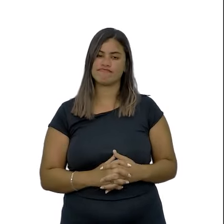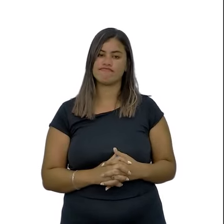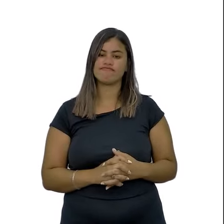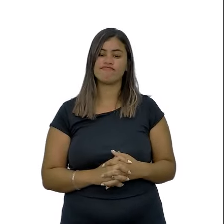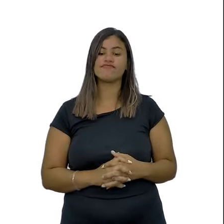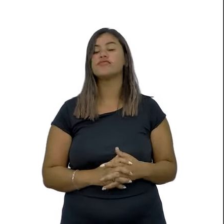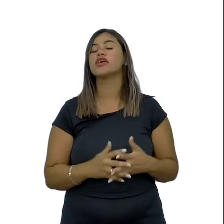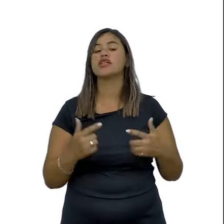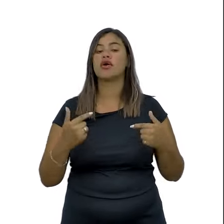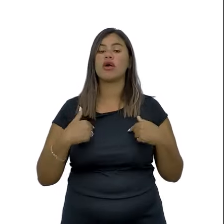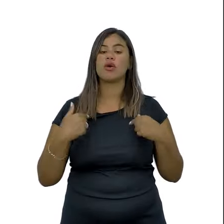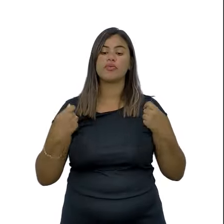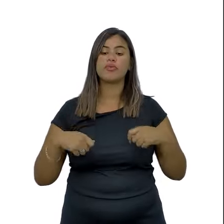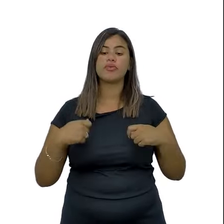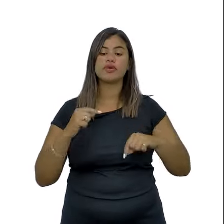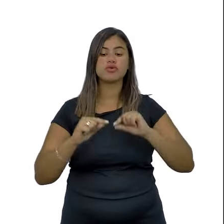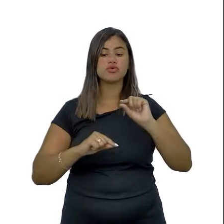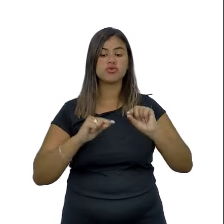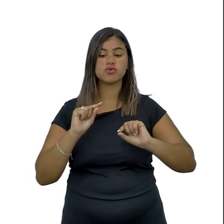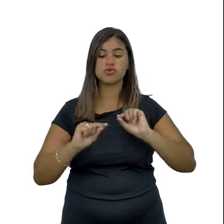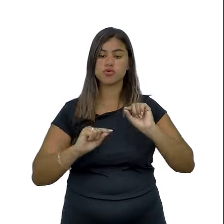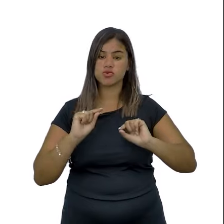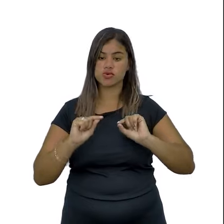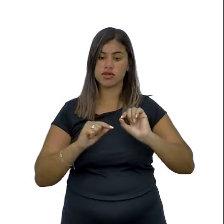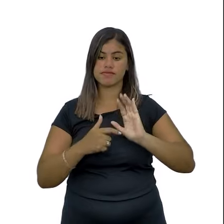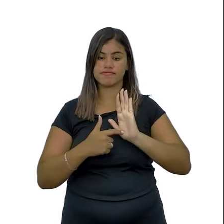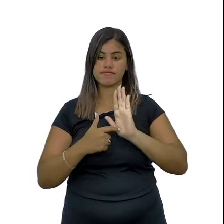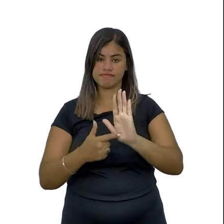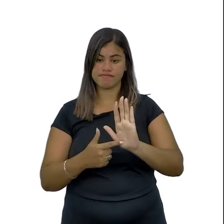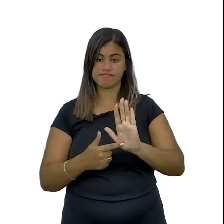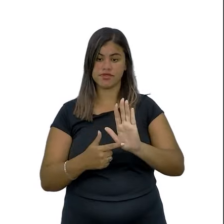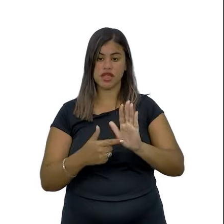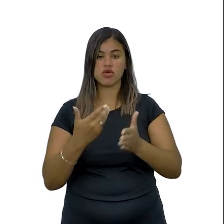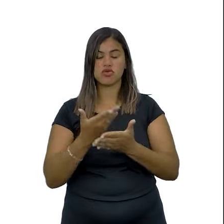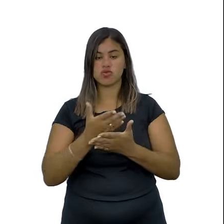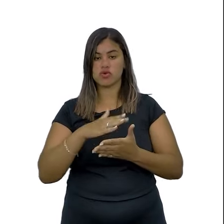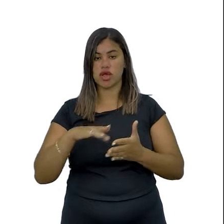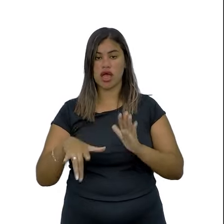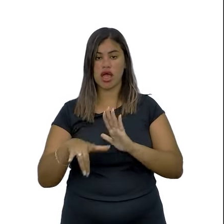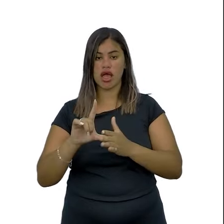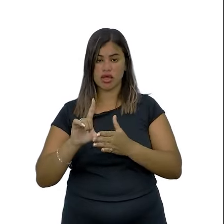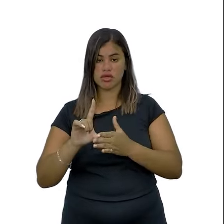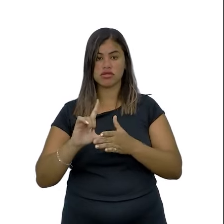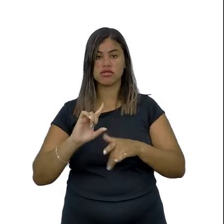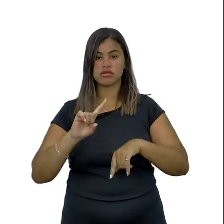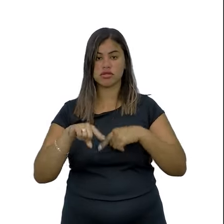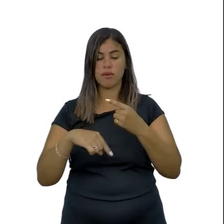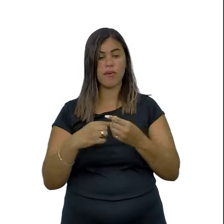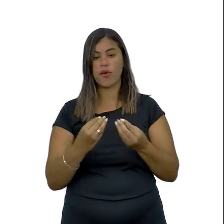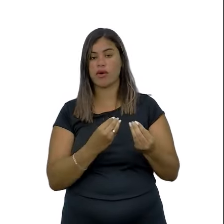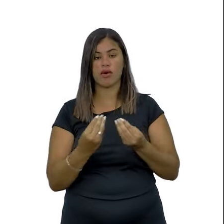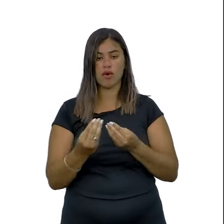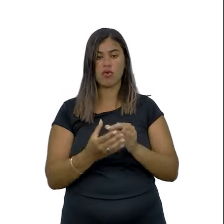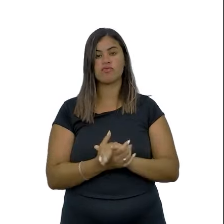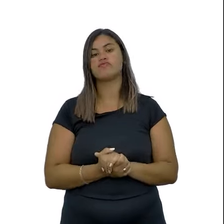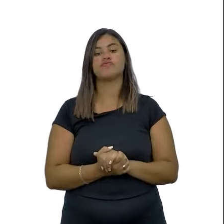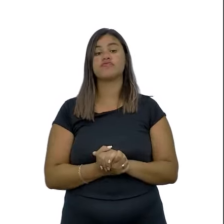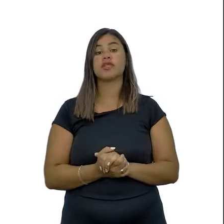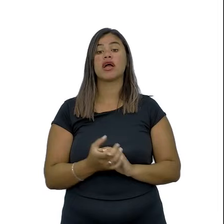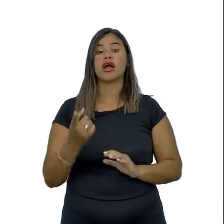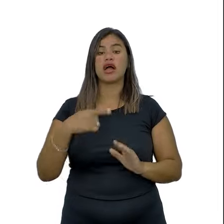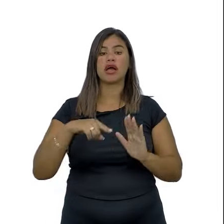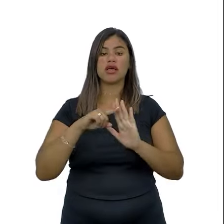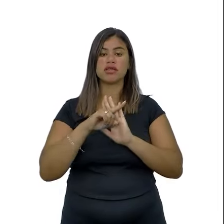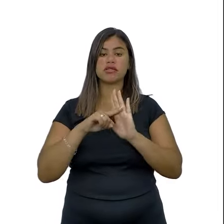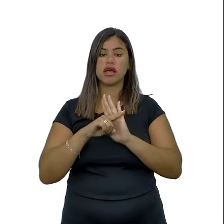proporcionar ao meu estudante antes, durante e após a realização da atividade. Quando nós analisamos a